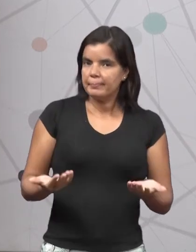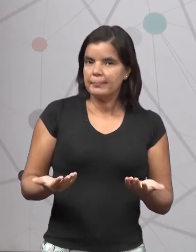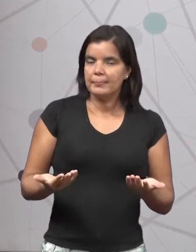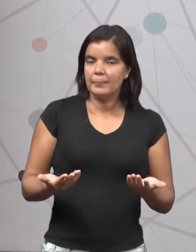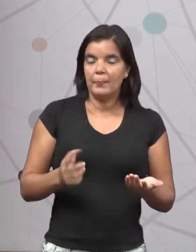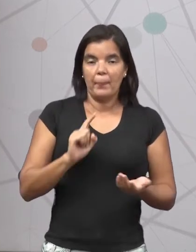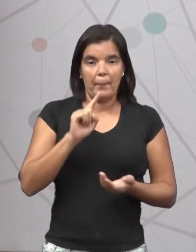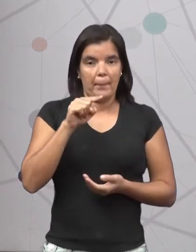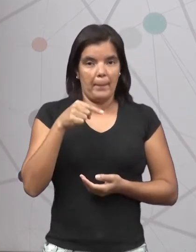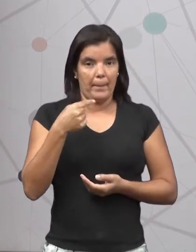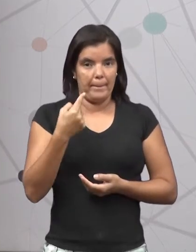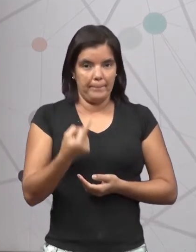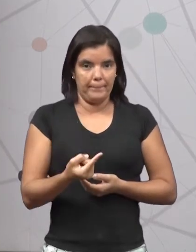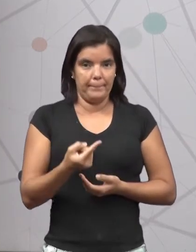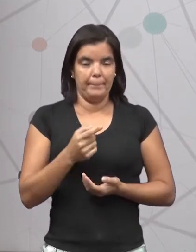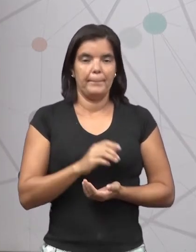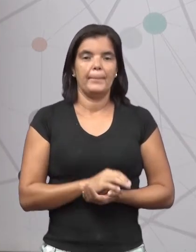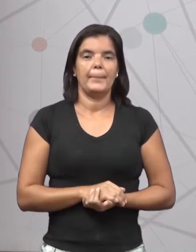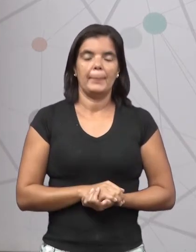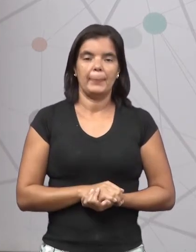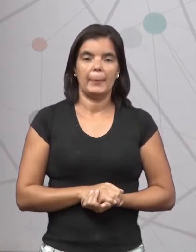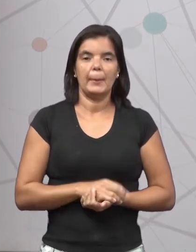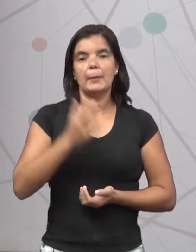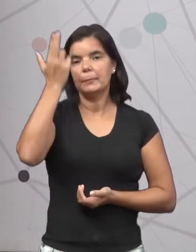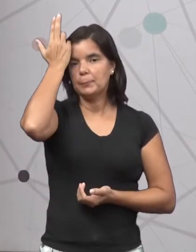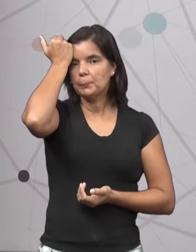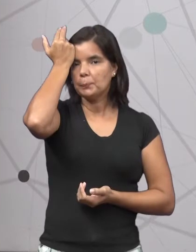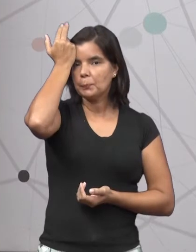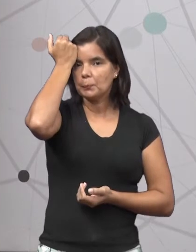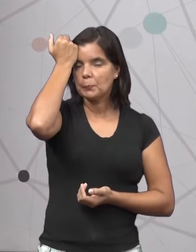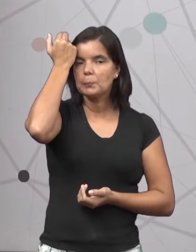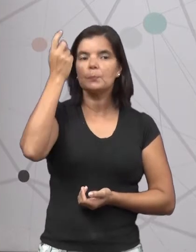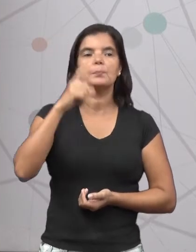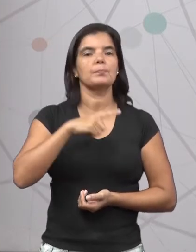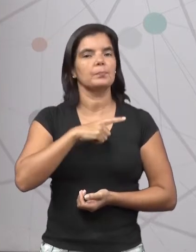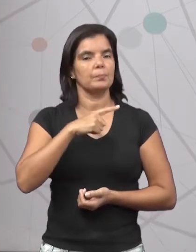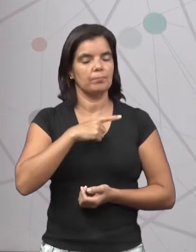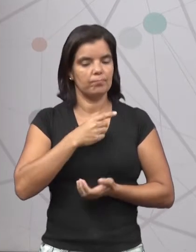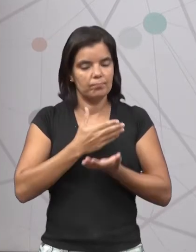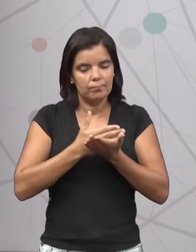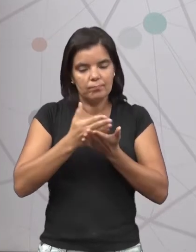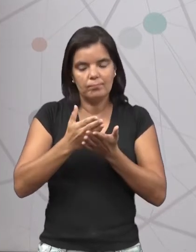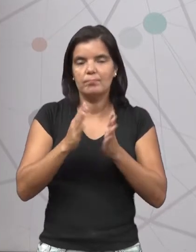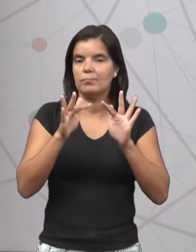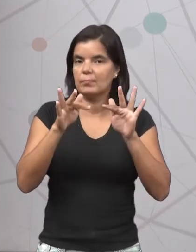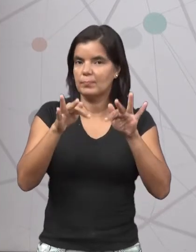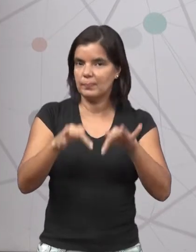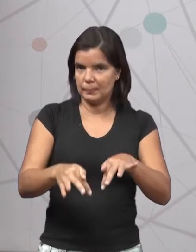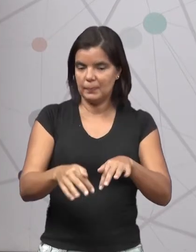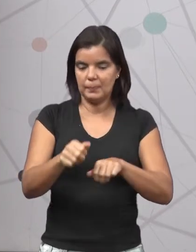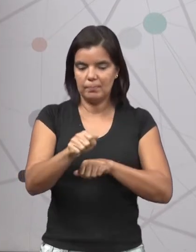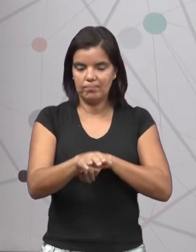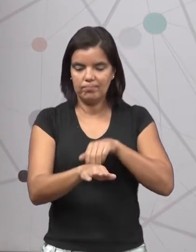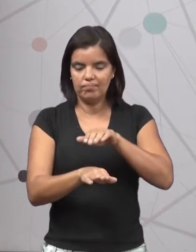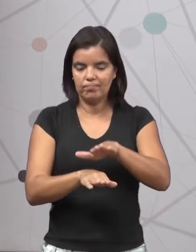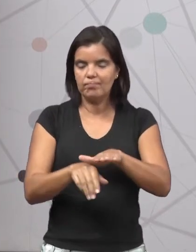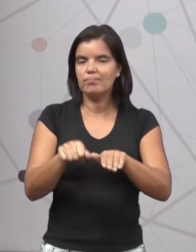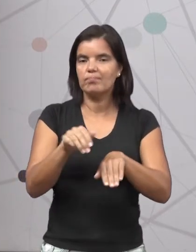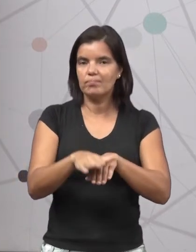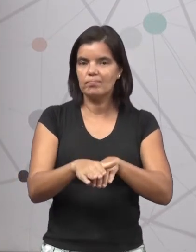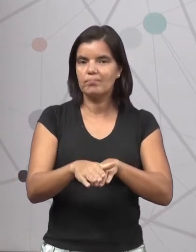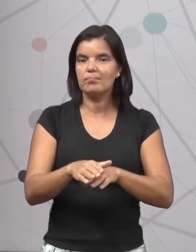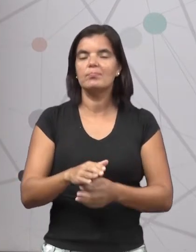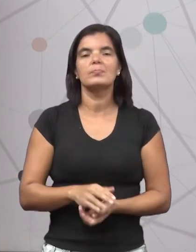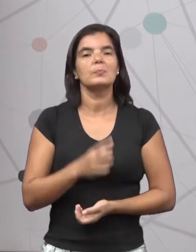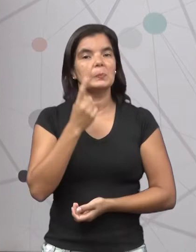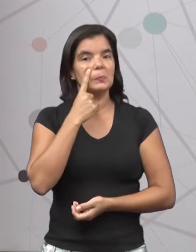Então, depois de a lebre ter ido do início até o fim da pista